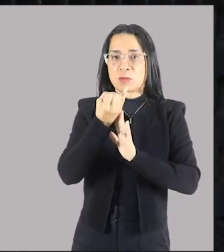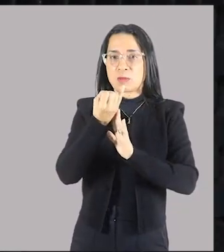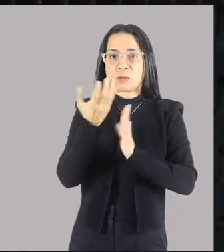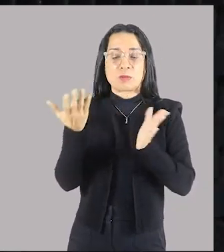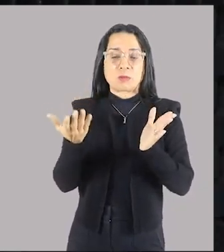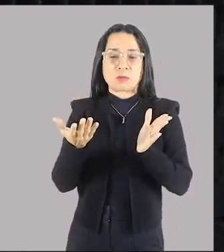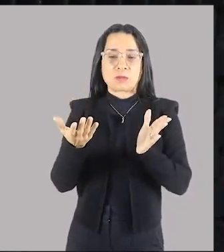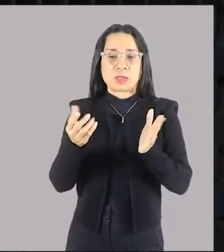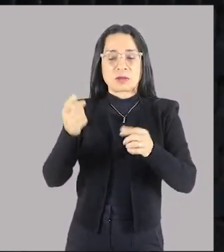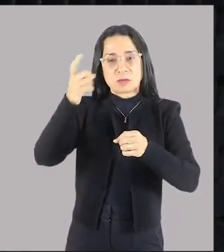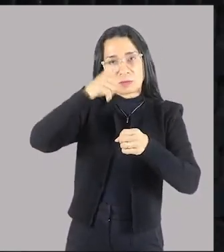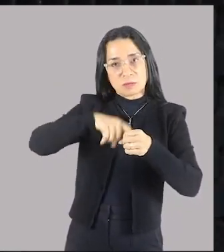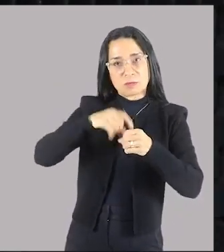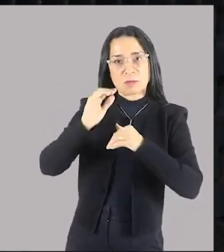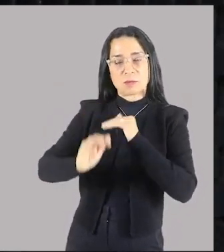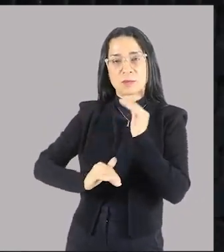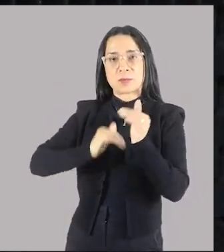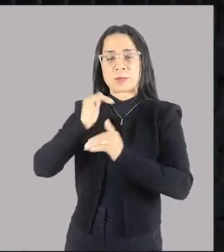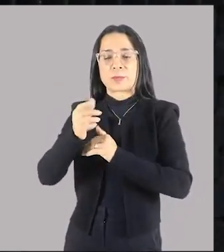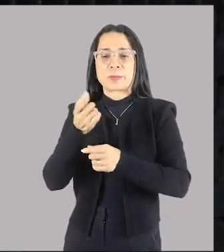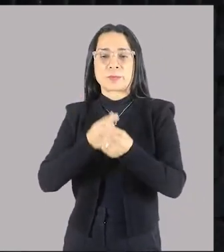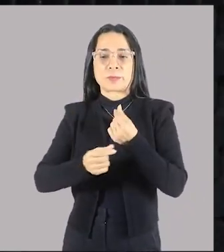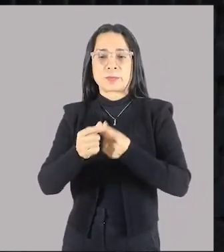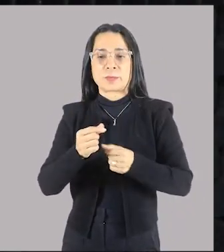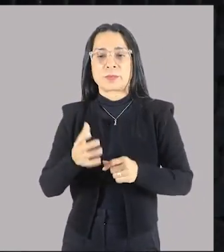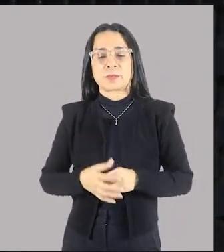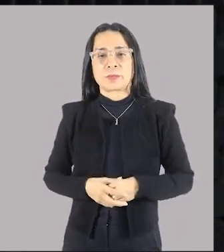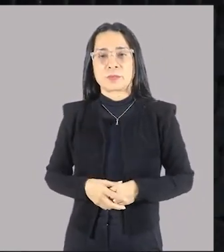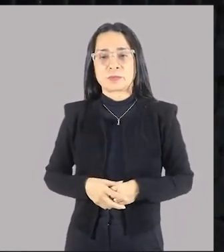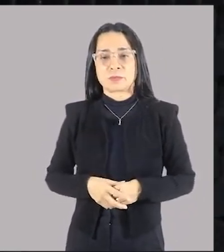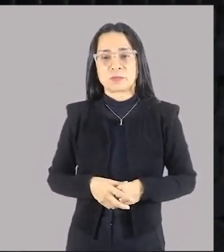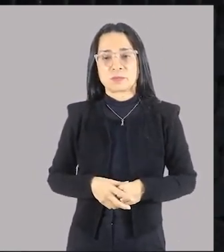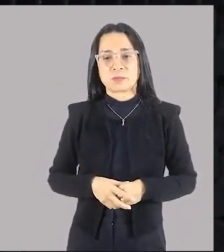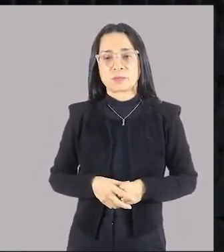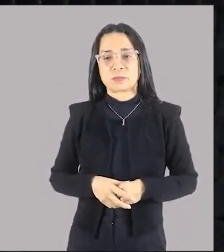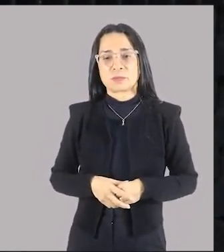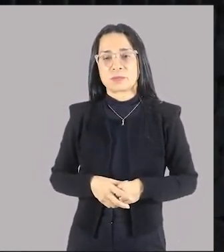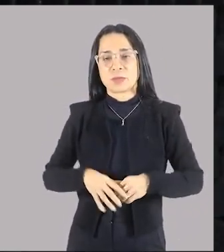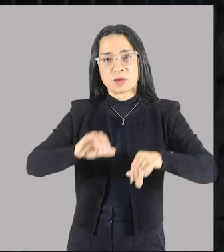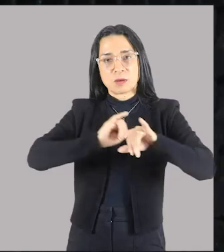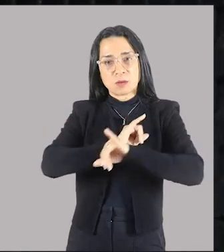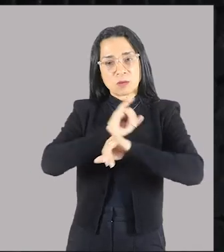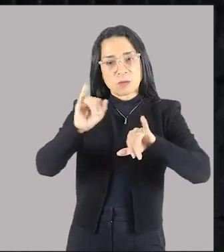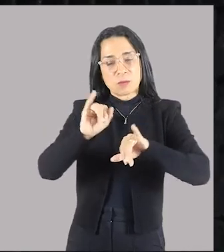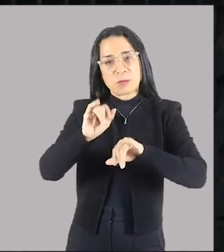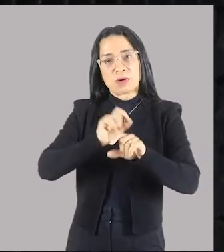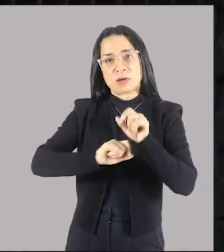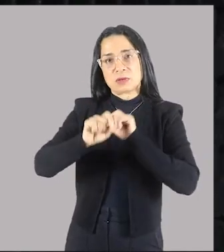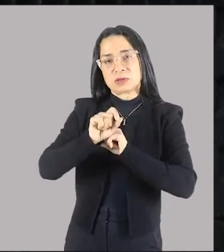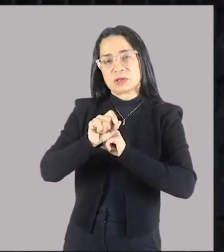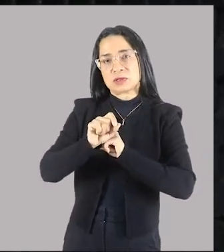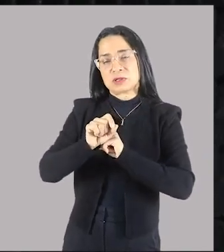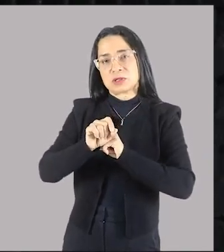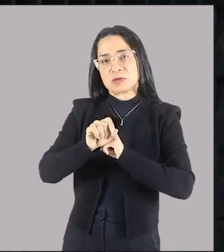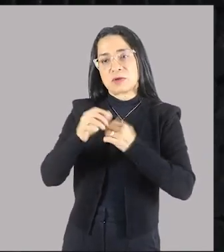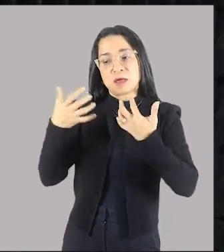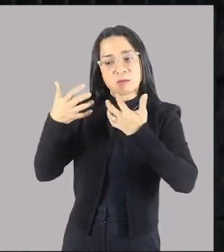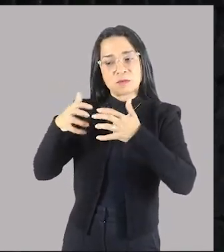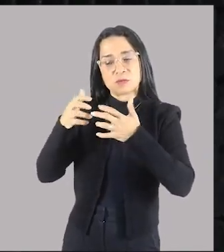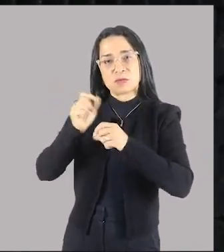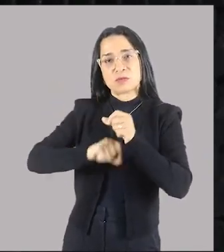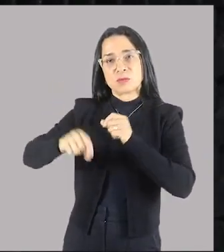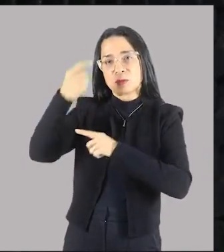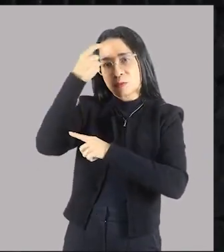econômico. O marketing que funcionou com a ideia de caçador de marajás. Lá no estado de Alagoas,